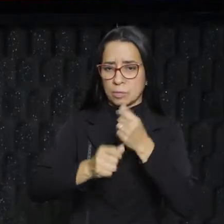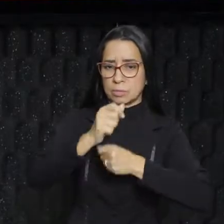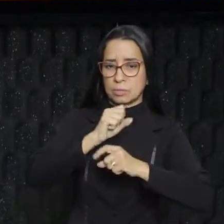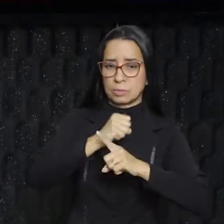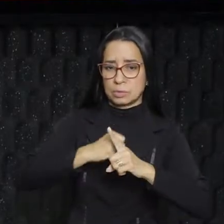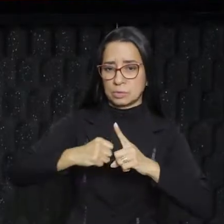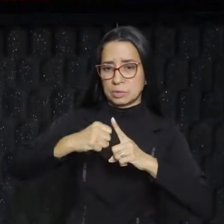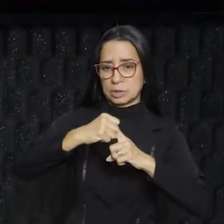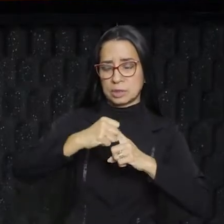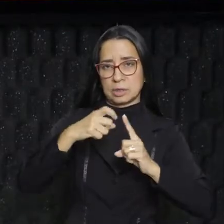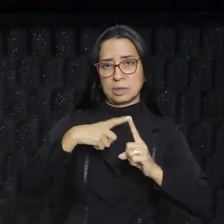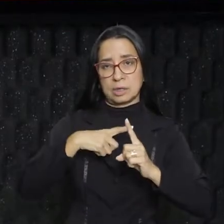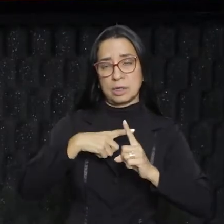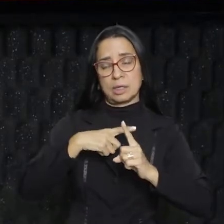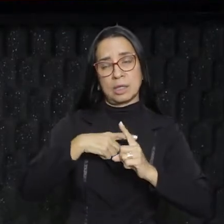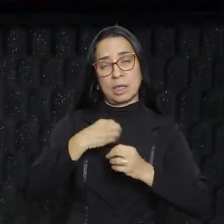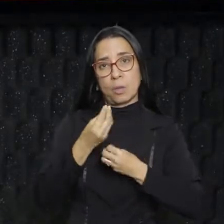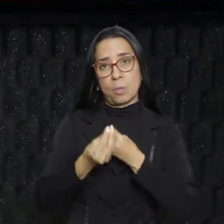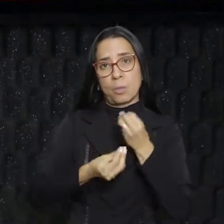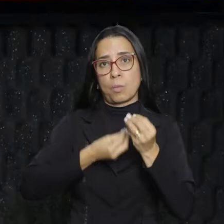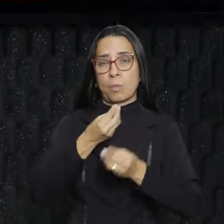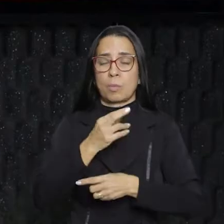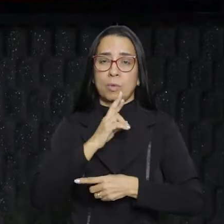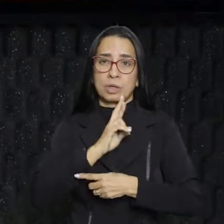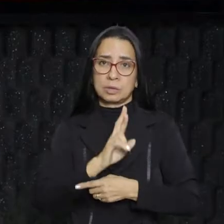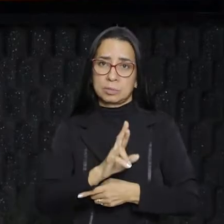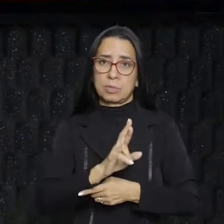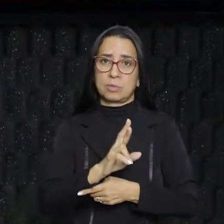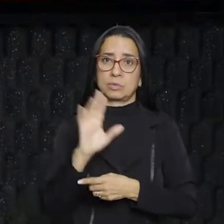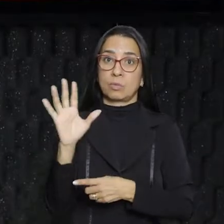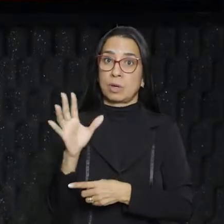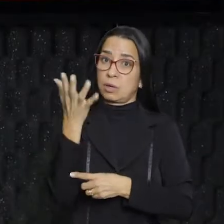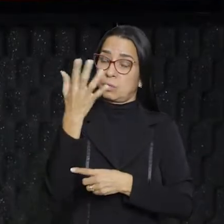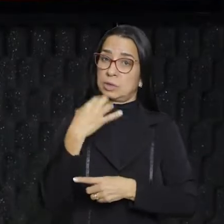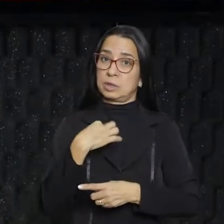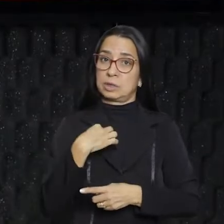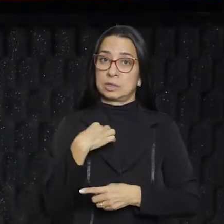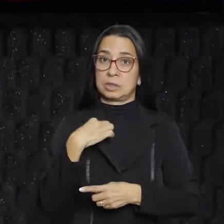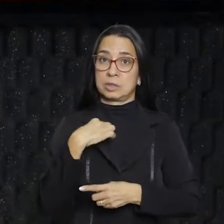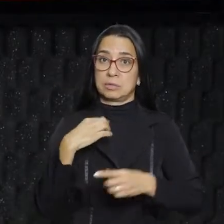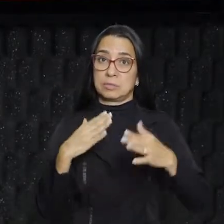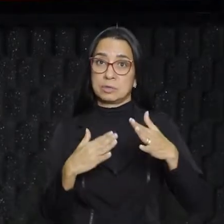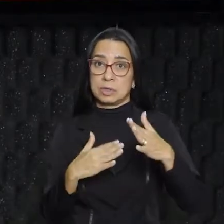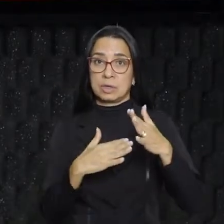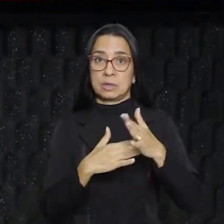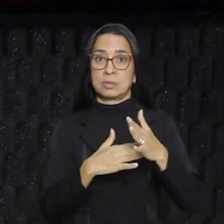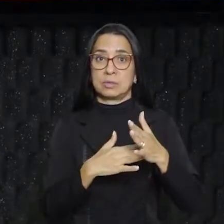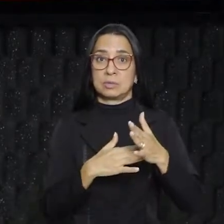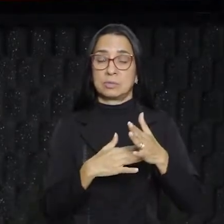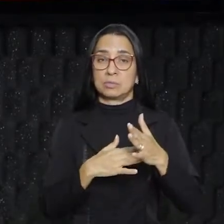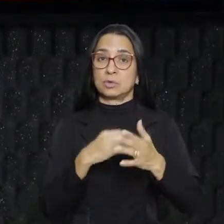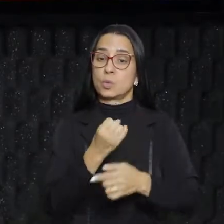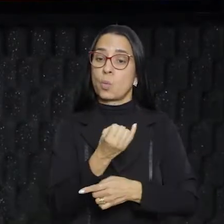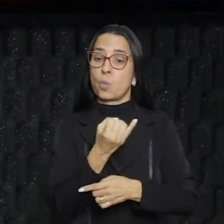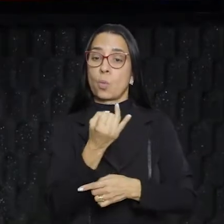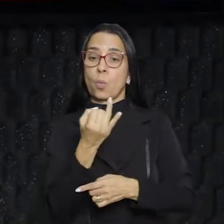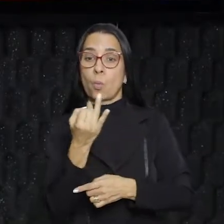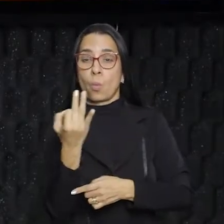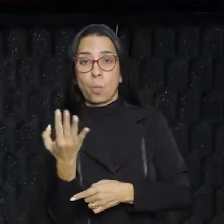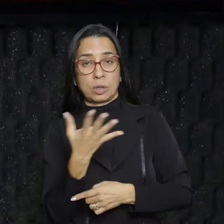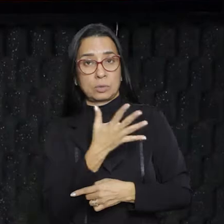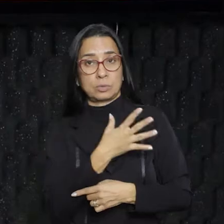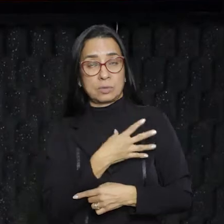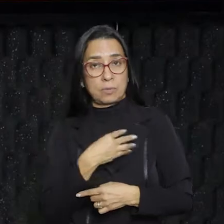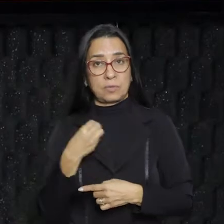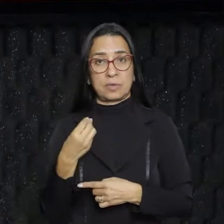como resultado uma ação voluntária de limitação do número de nascimentos. Ou seja,